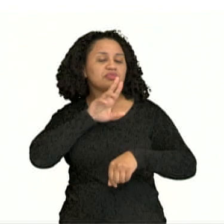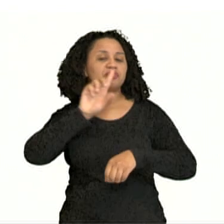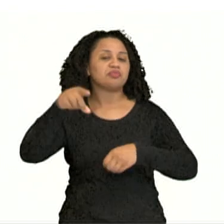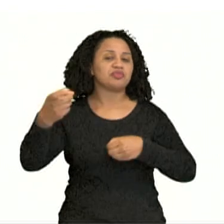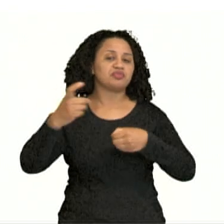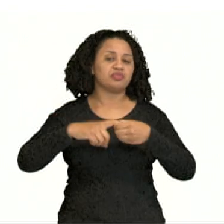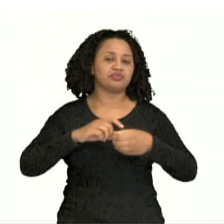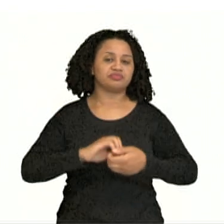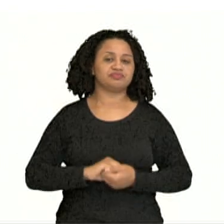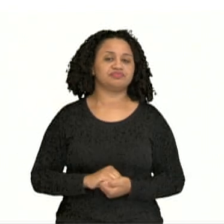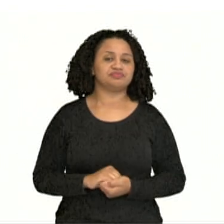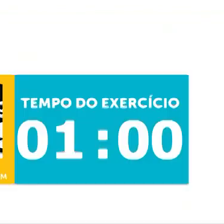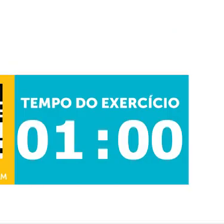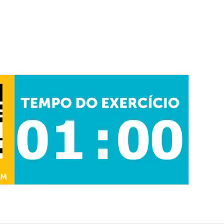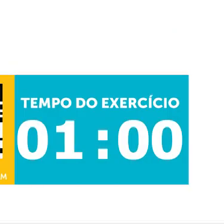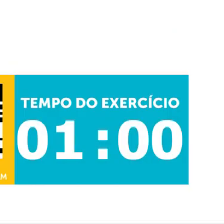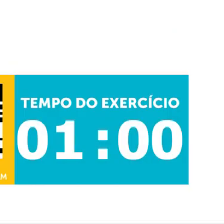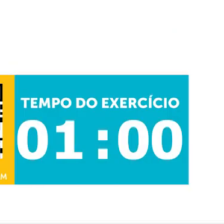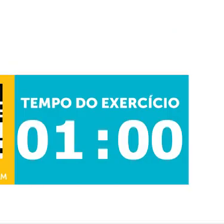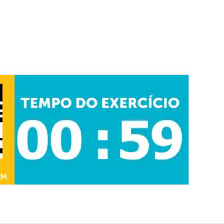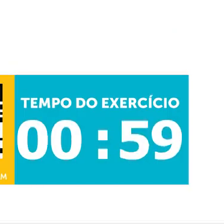retorno.